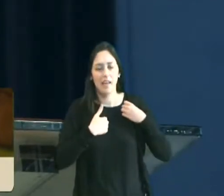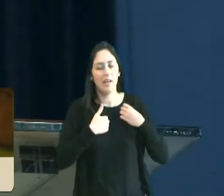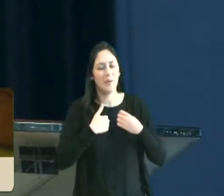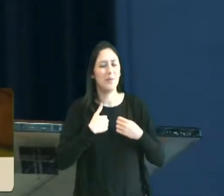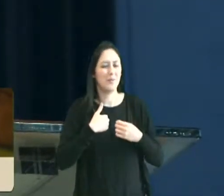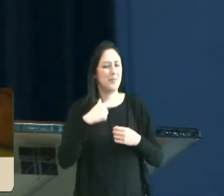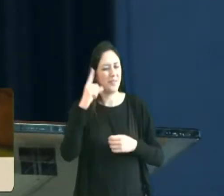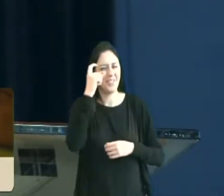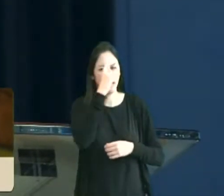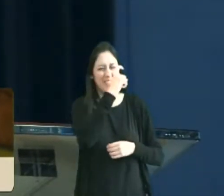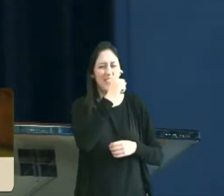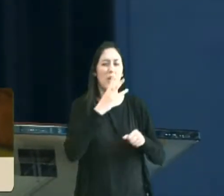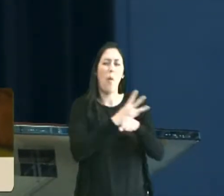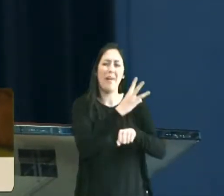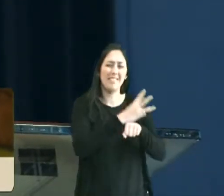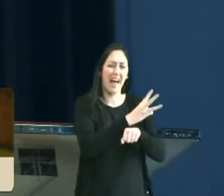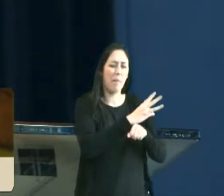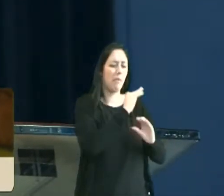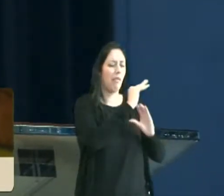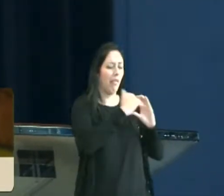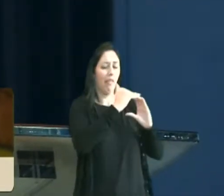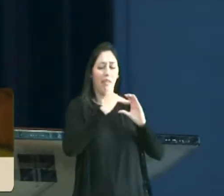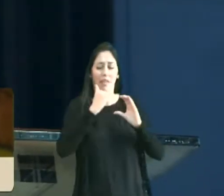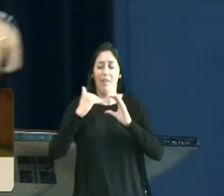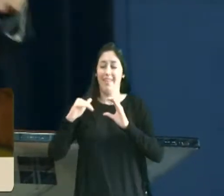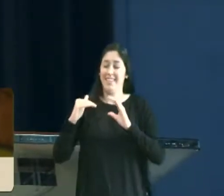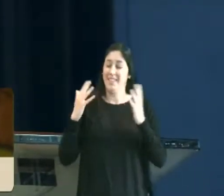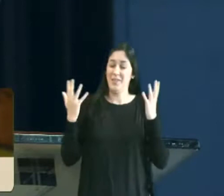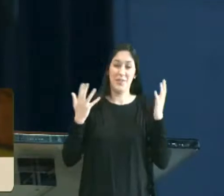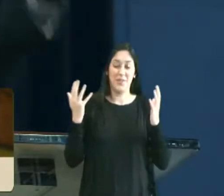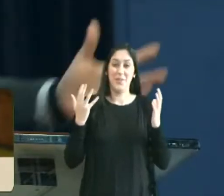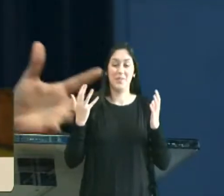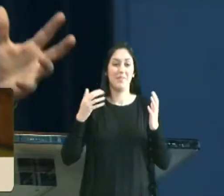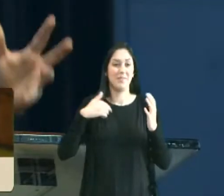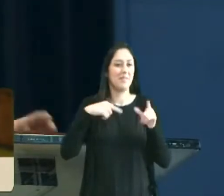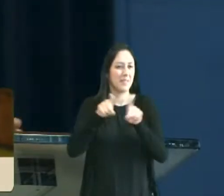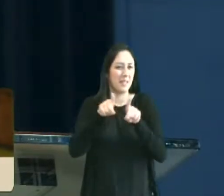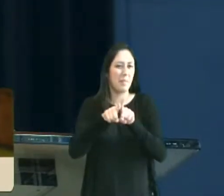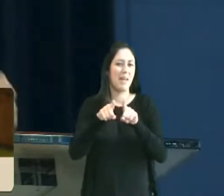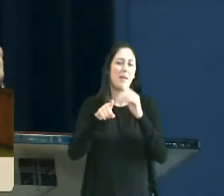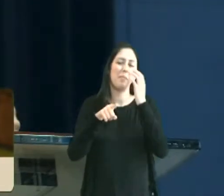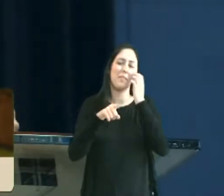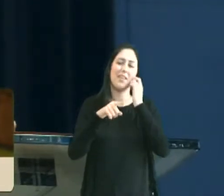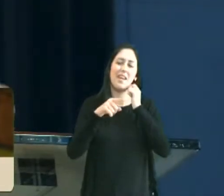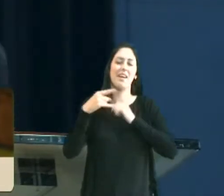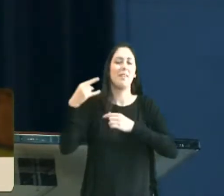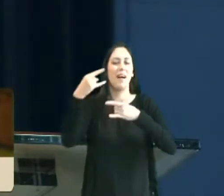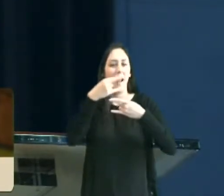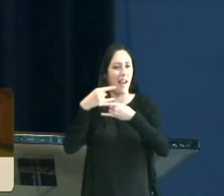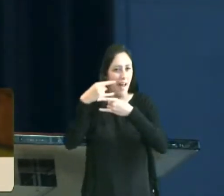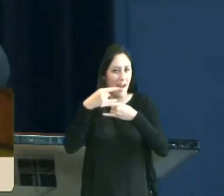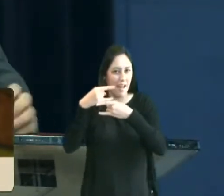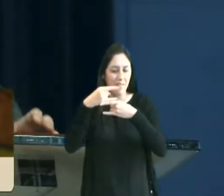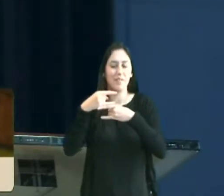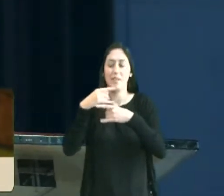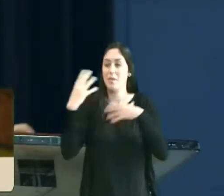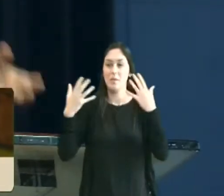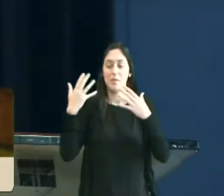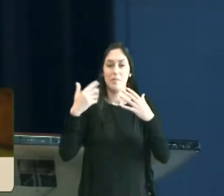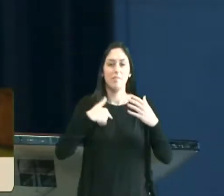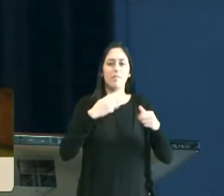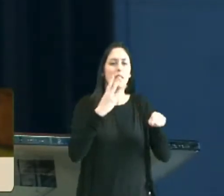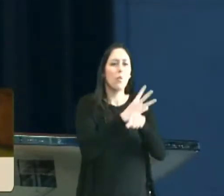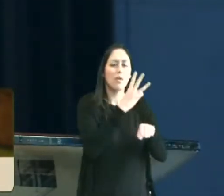no e-mail, nisso, naquilo. Depois que começou a live, então é muita demanda. Eu falei, Sil, hoje eu vou zerar o meu WhatsApp. A gente